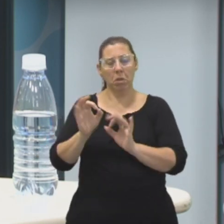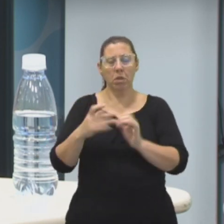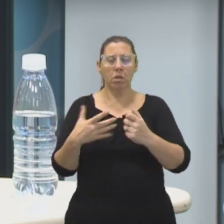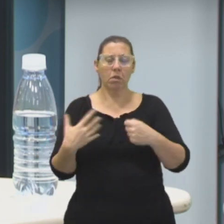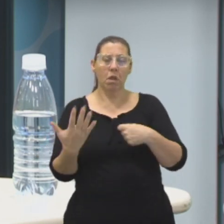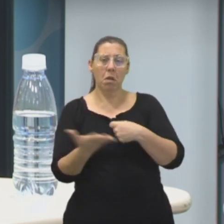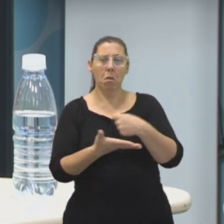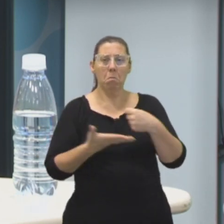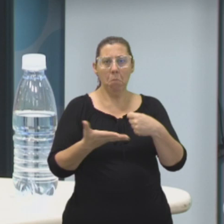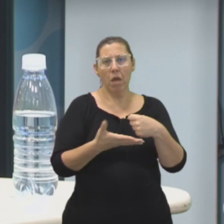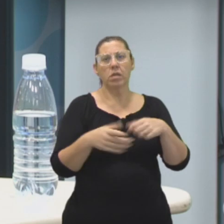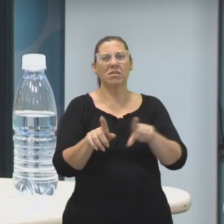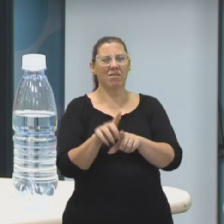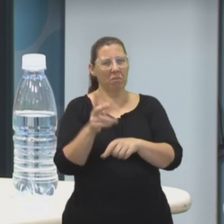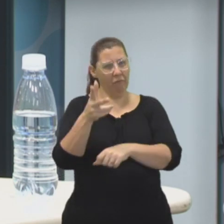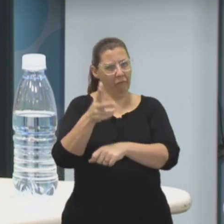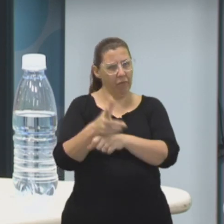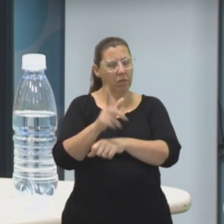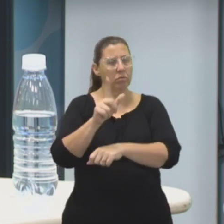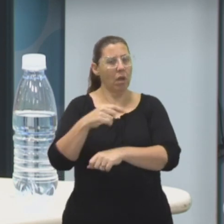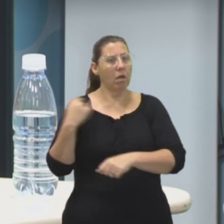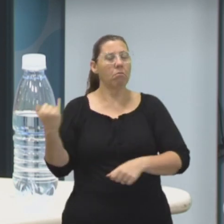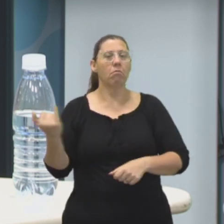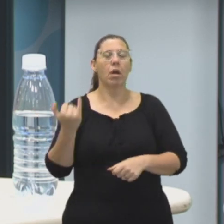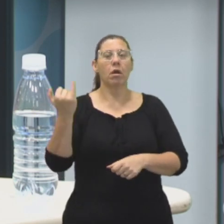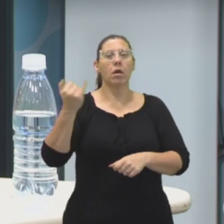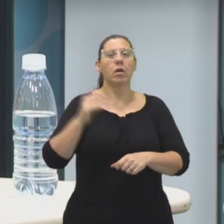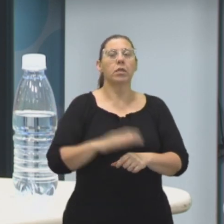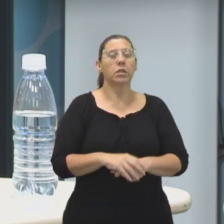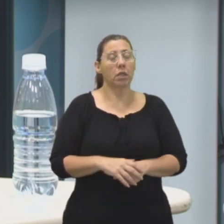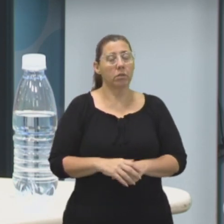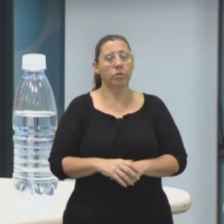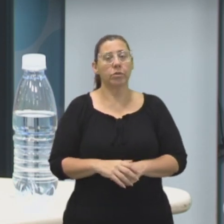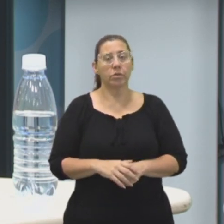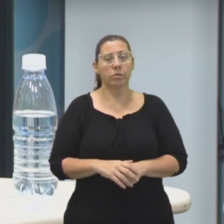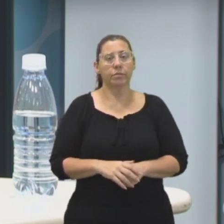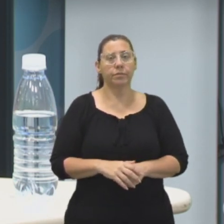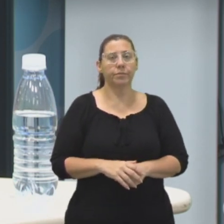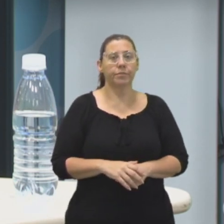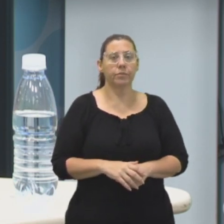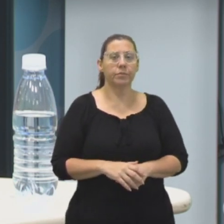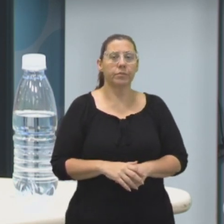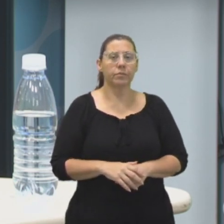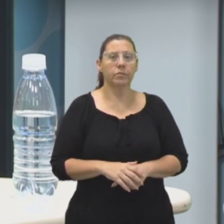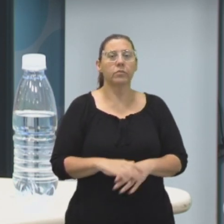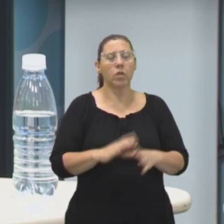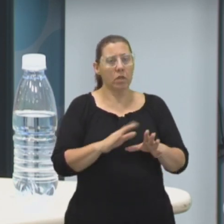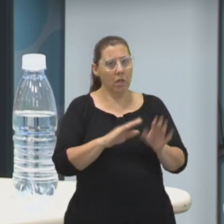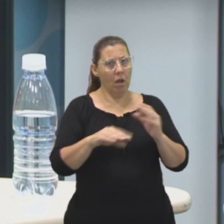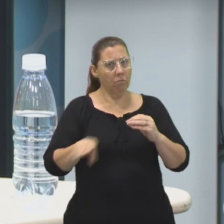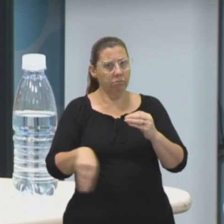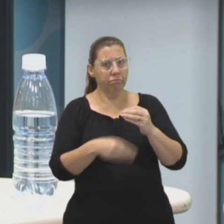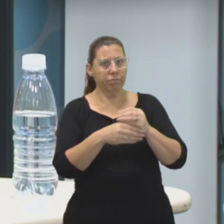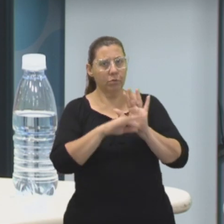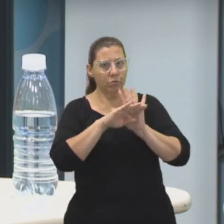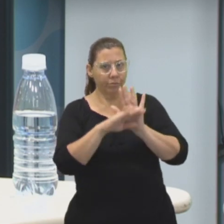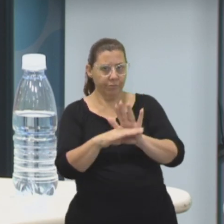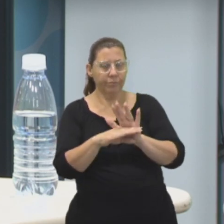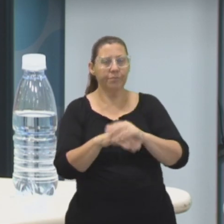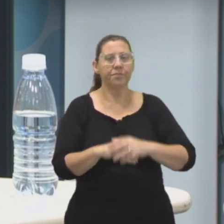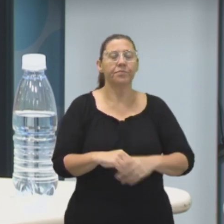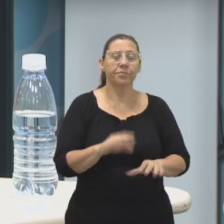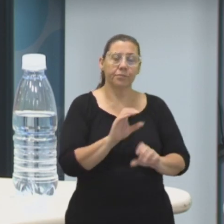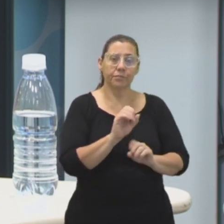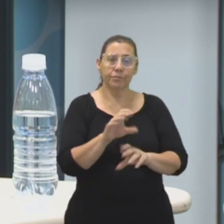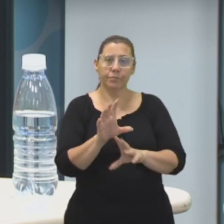no formato de vídeo é extremamente relevante. Esse é um ponto e contribui bastante no processo de